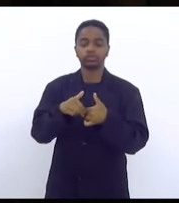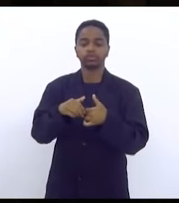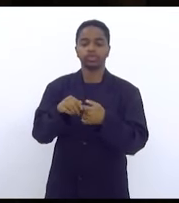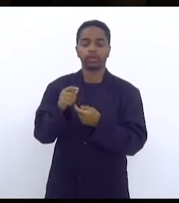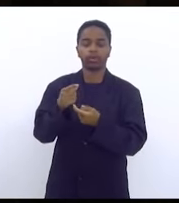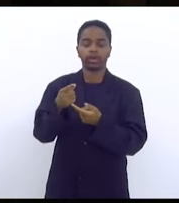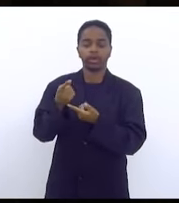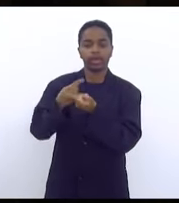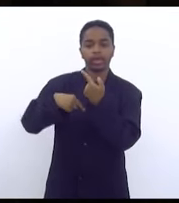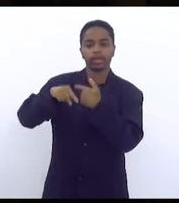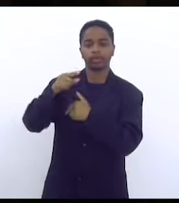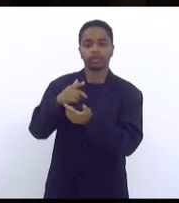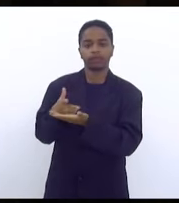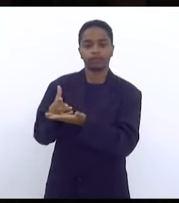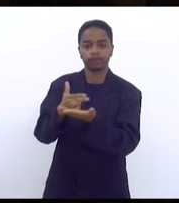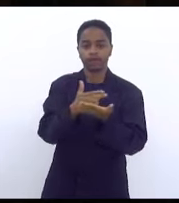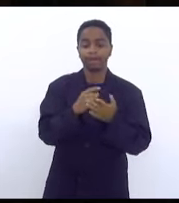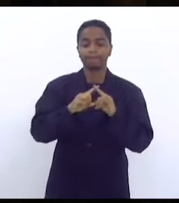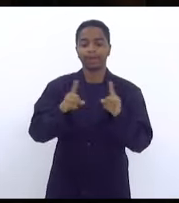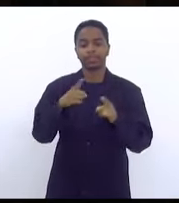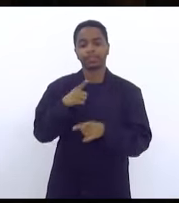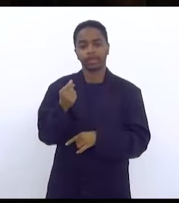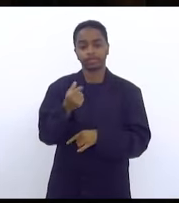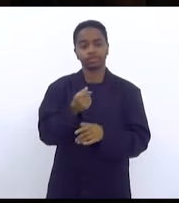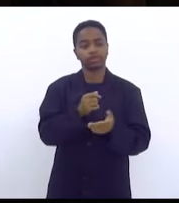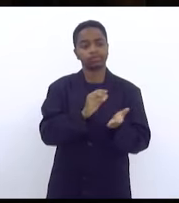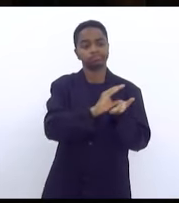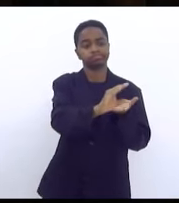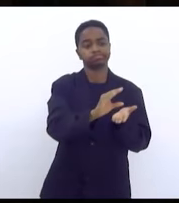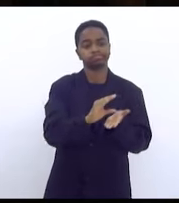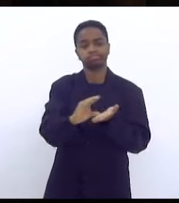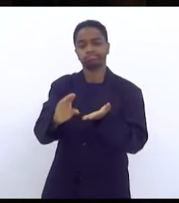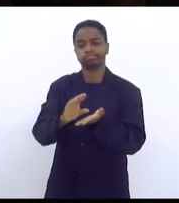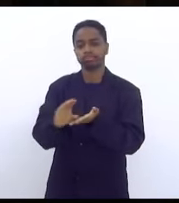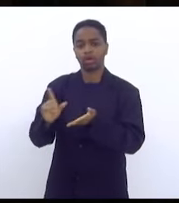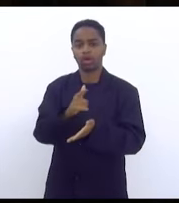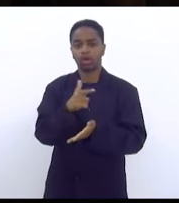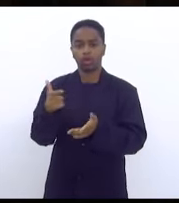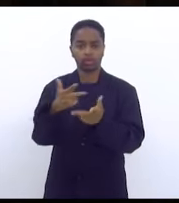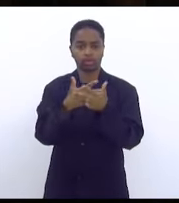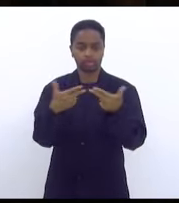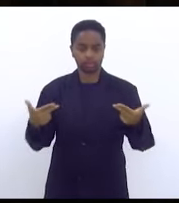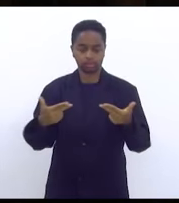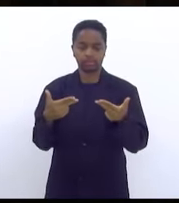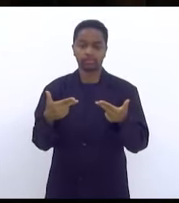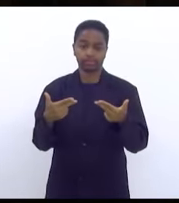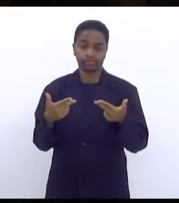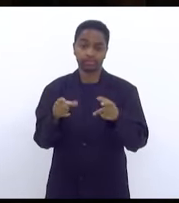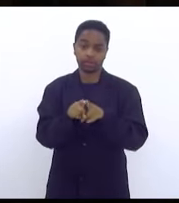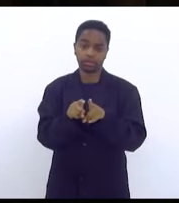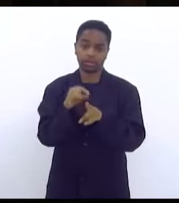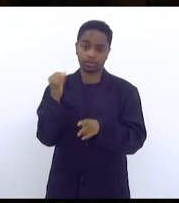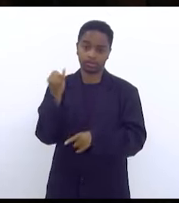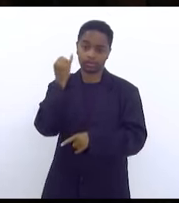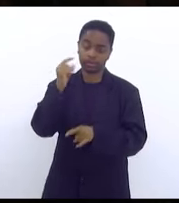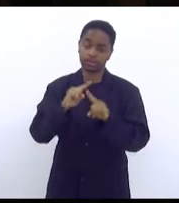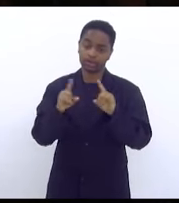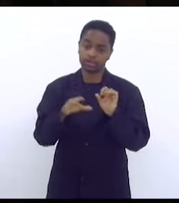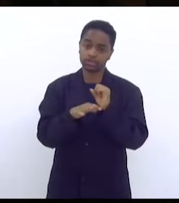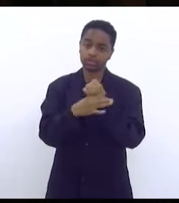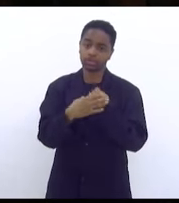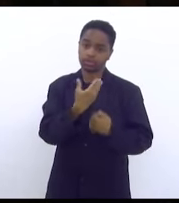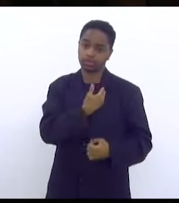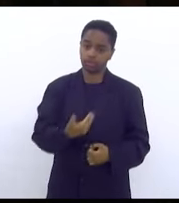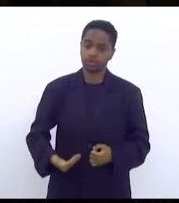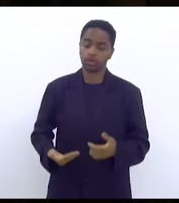também tem recurso para muitas outras demandas que também são importantes, mas a segurança pública